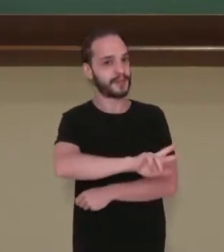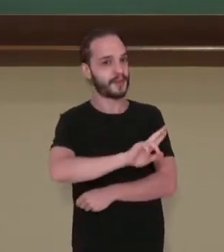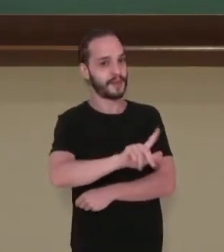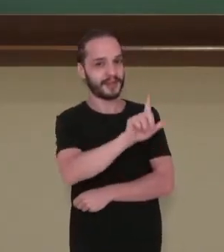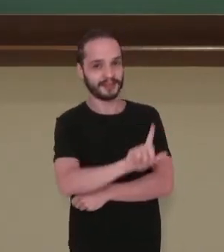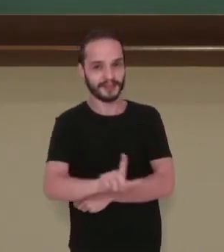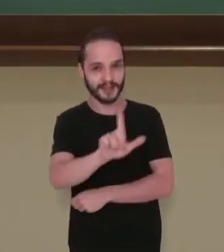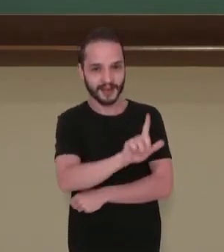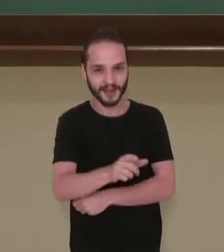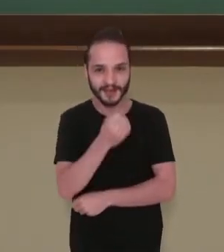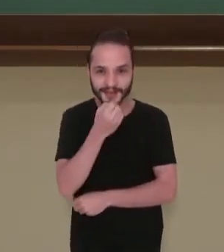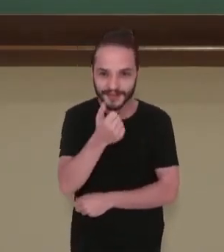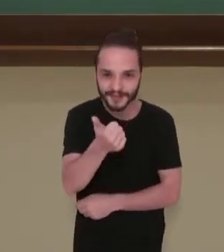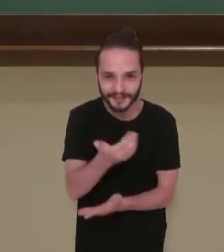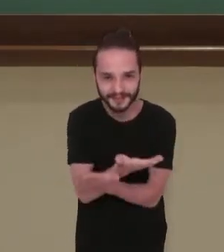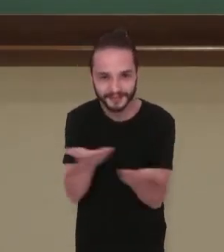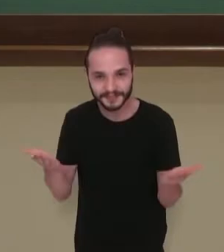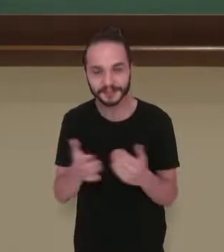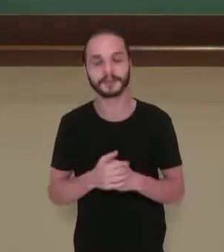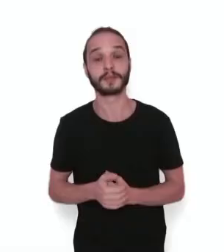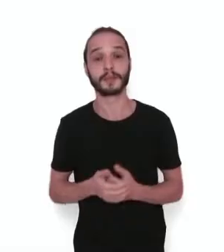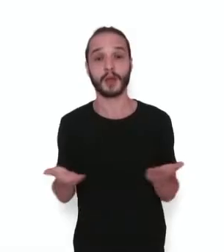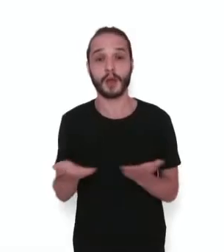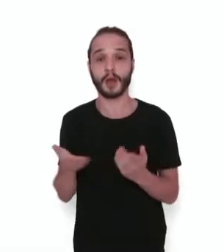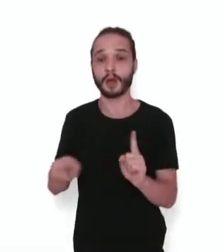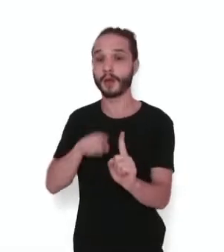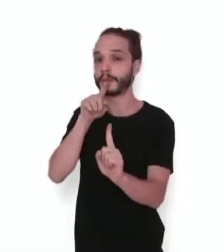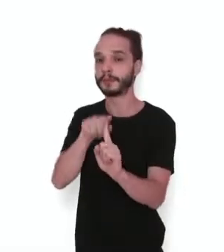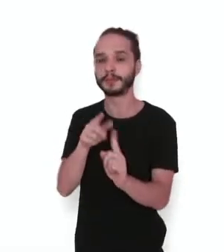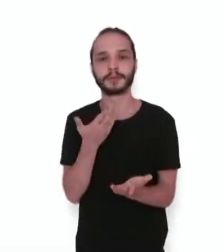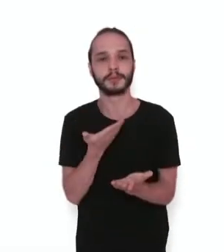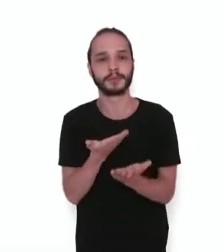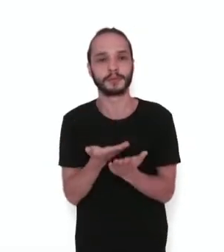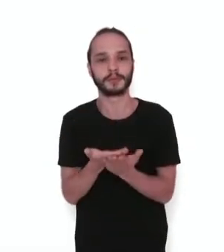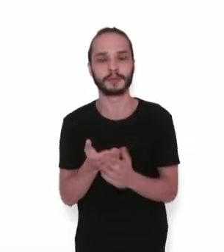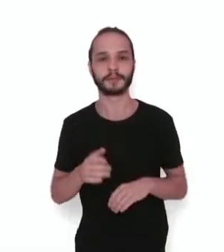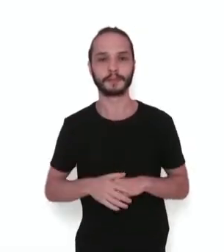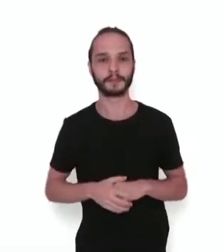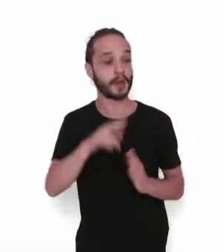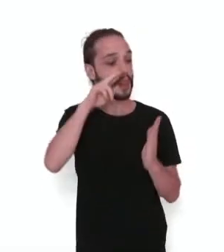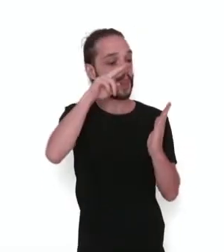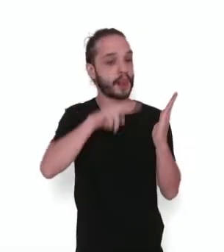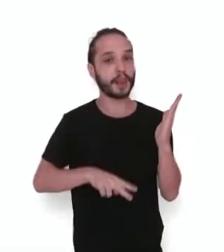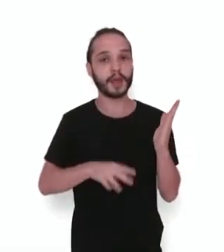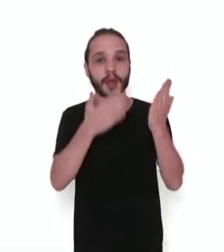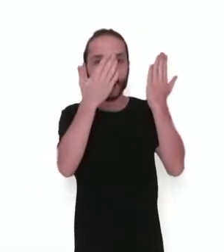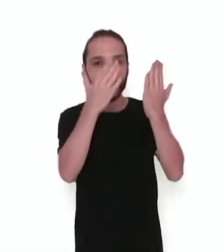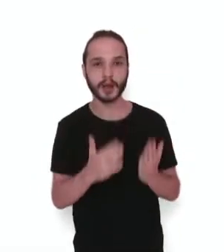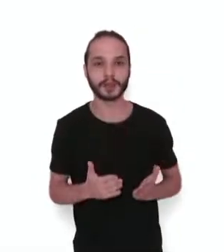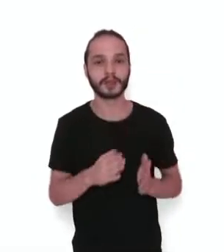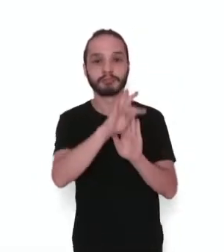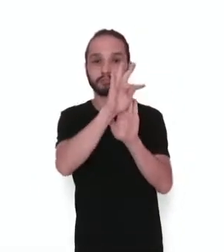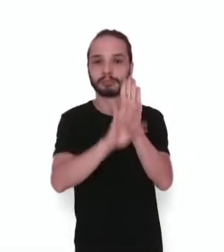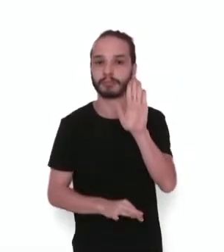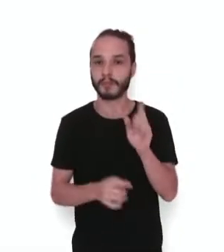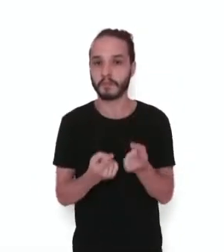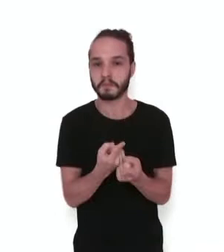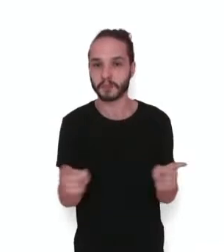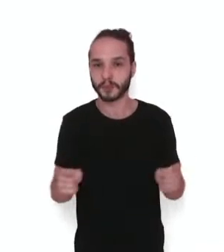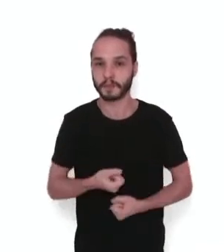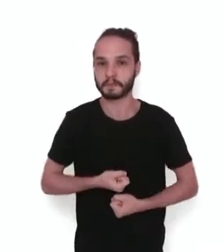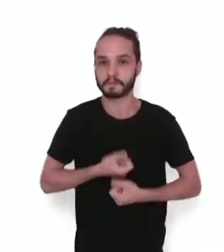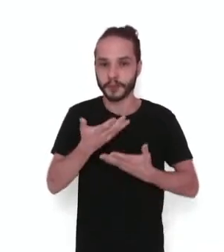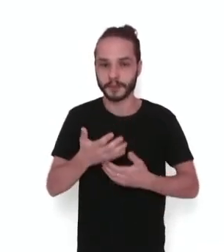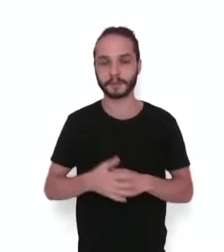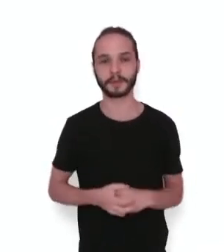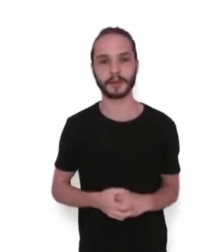vocês? Vamos conhecer os objetivos desta aula. Ler e analisar uma letra de música e um poema. Reconhecer